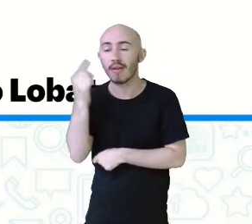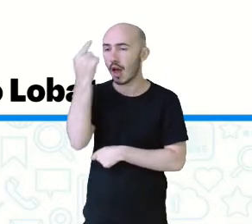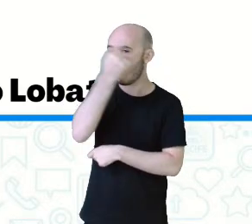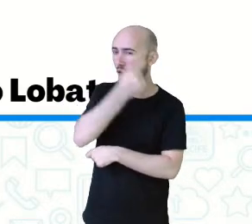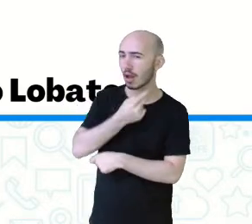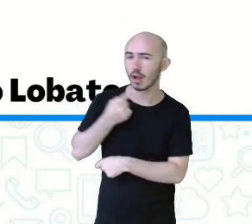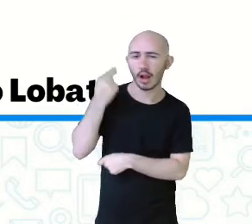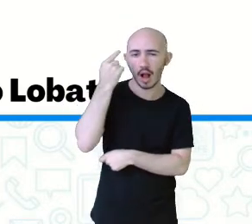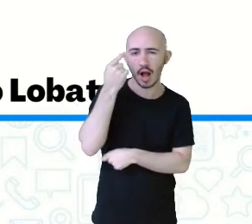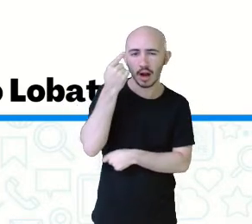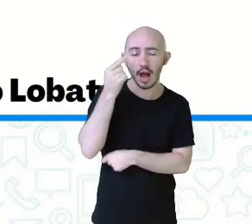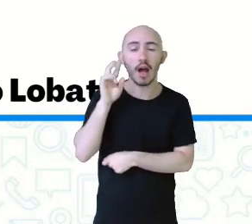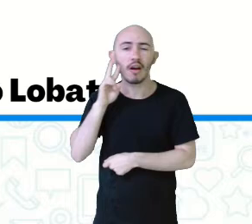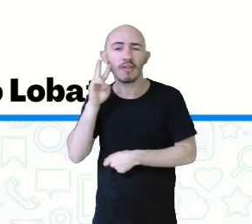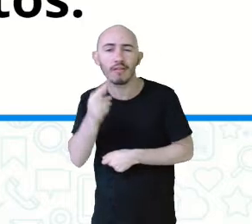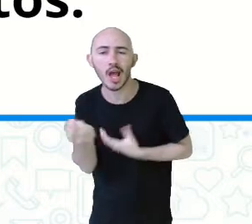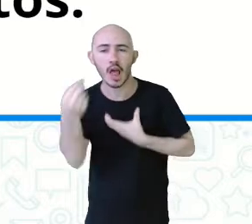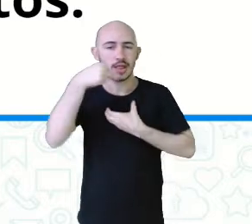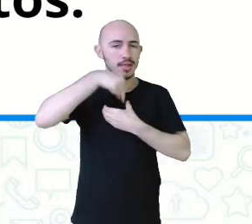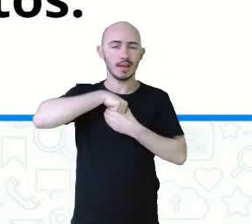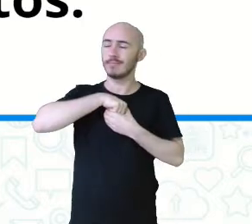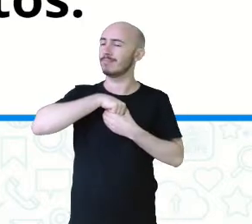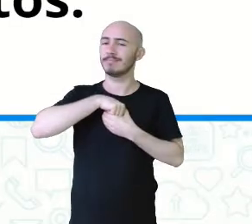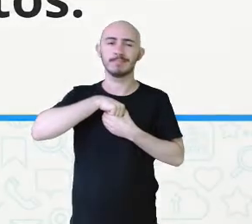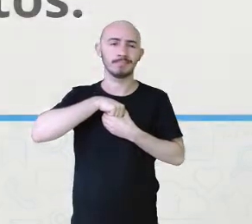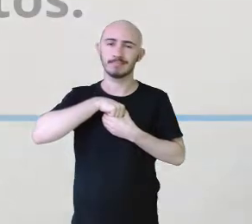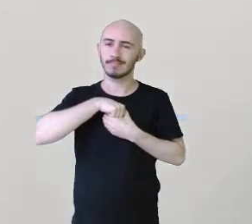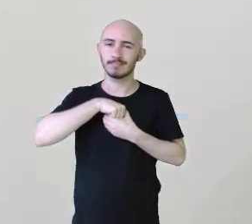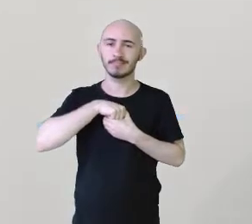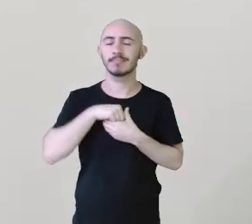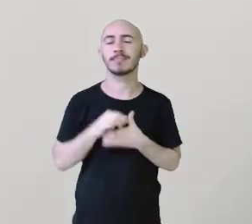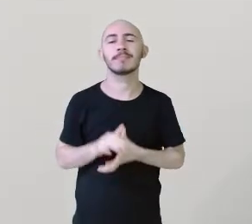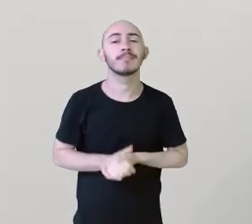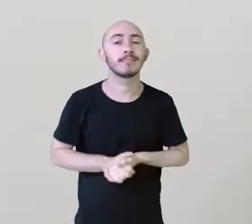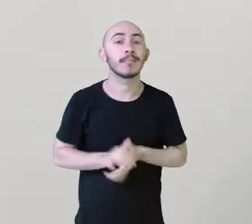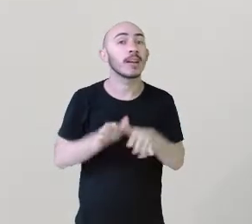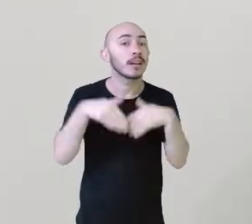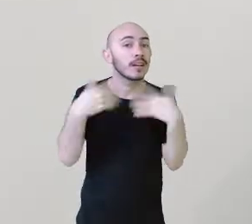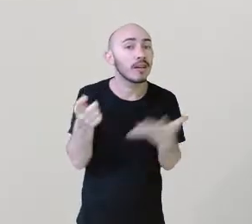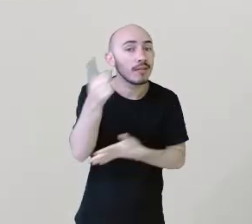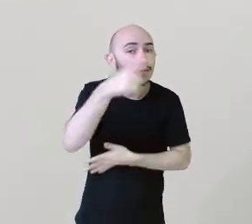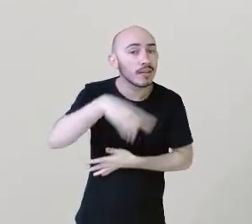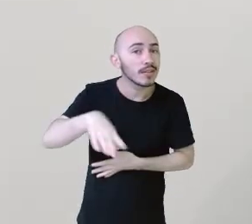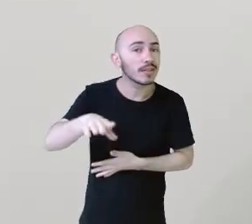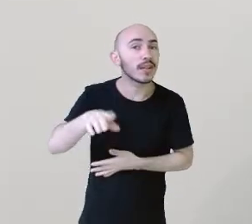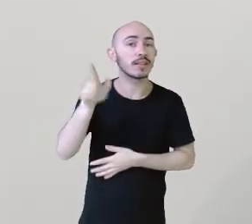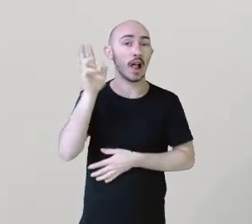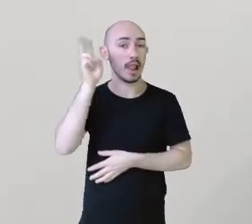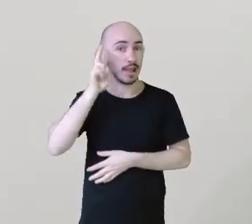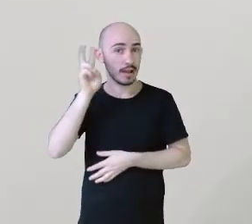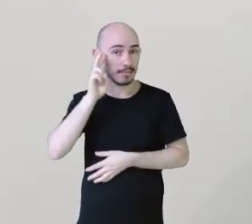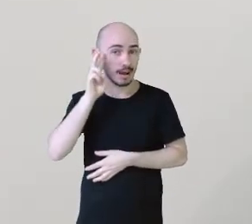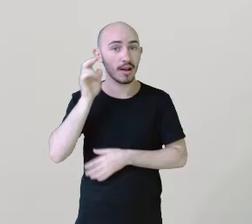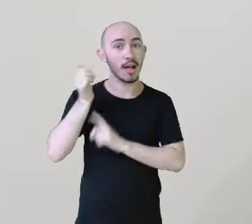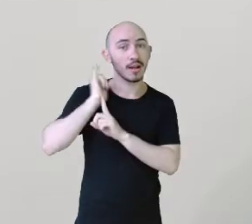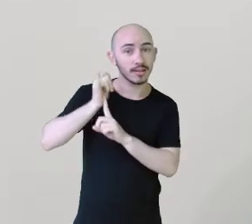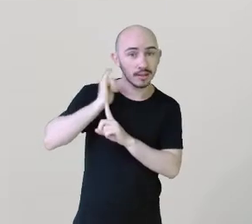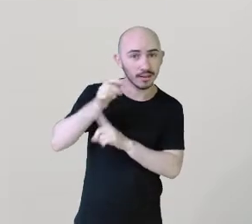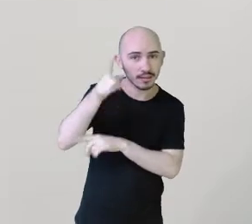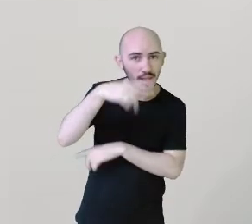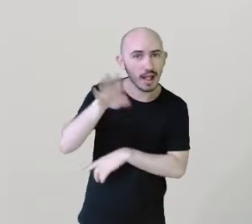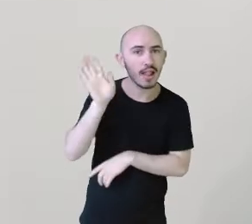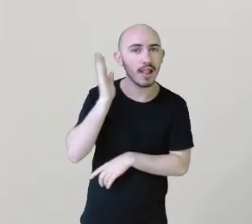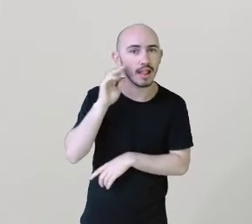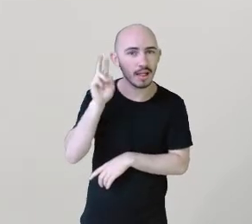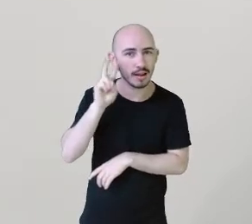não vê coração. E aí, gente, vocês já lembraram, né, que a gente já leu esse texto